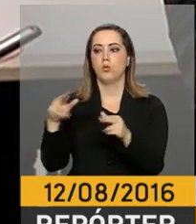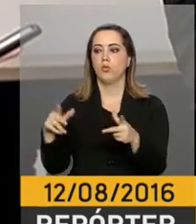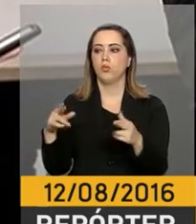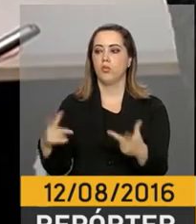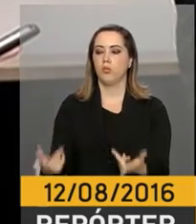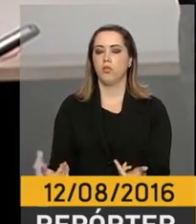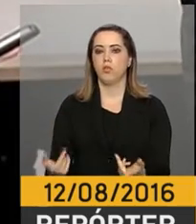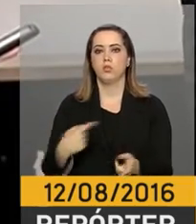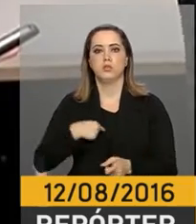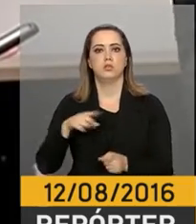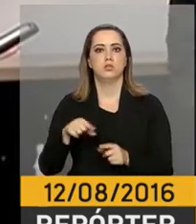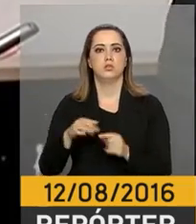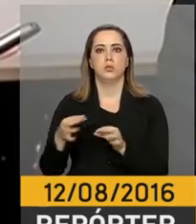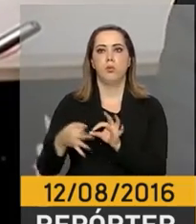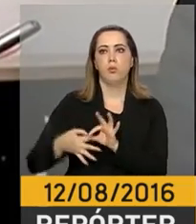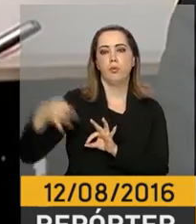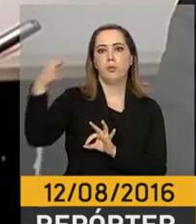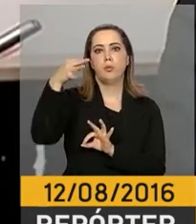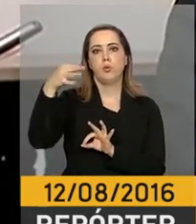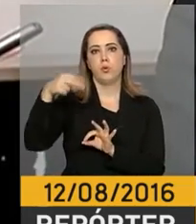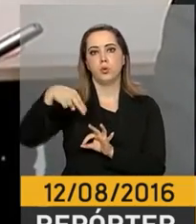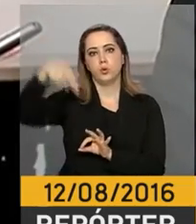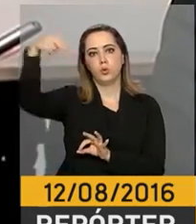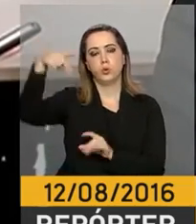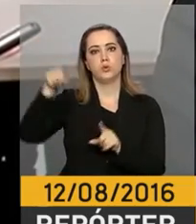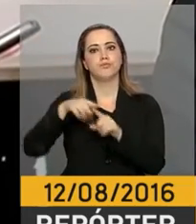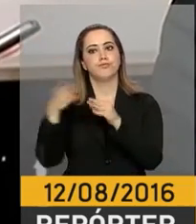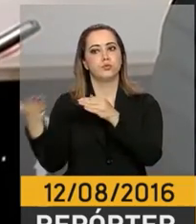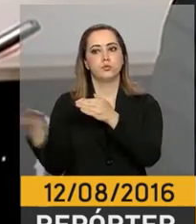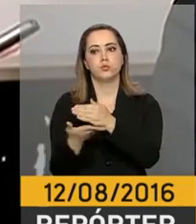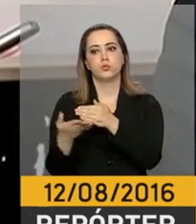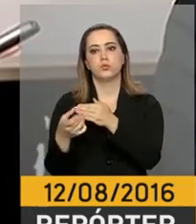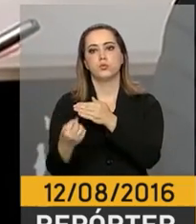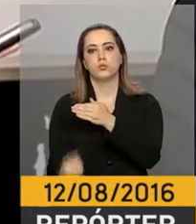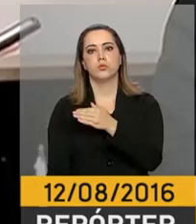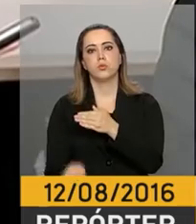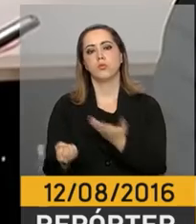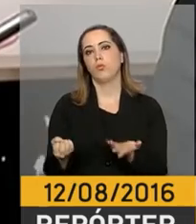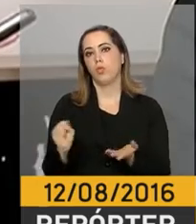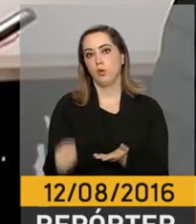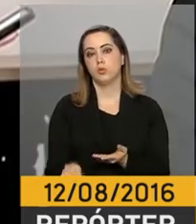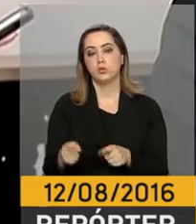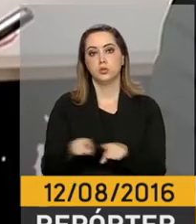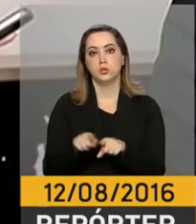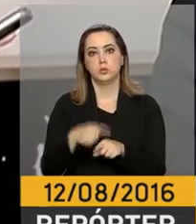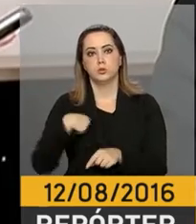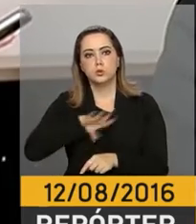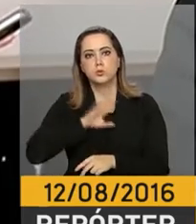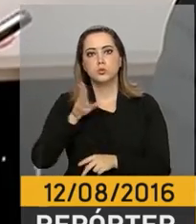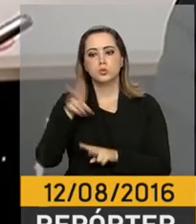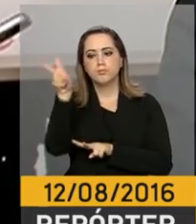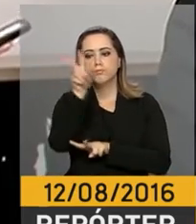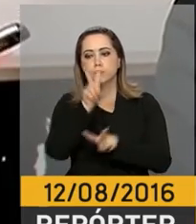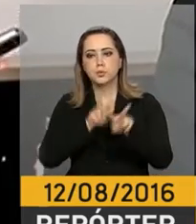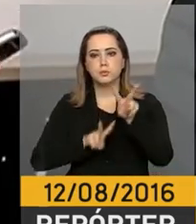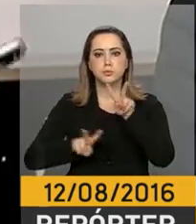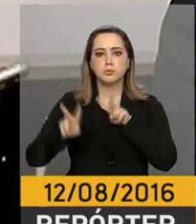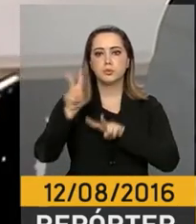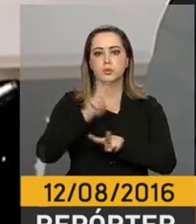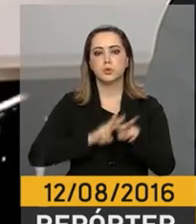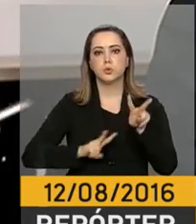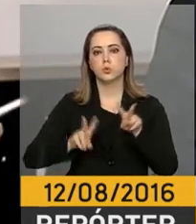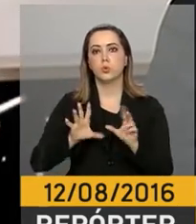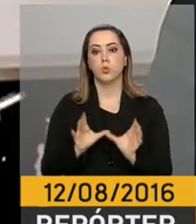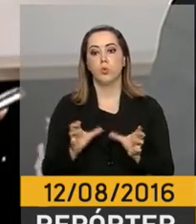do hemisfério norte abaixo do trópico. Nós conseguimos monitorar, conseguimos prender